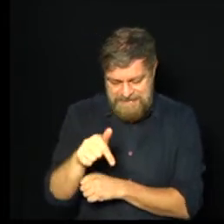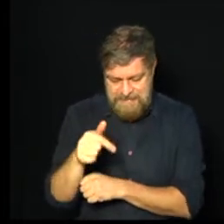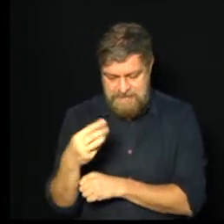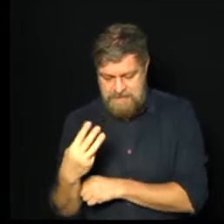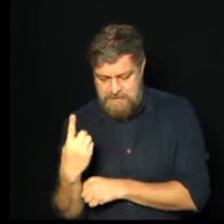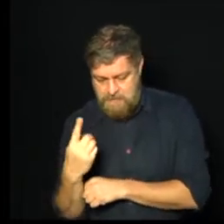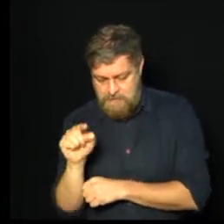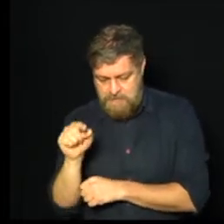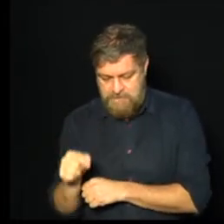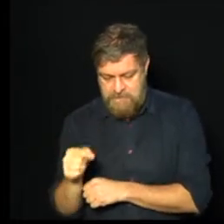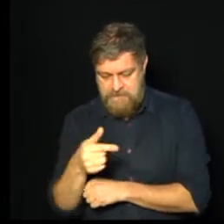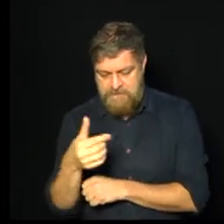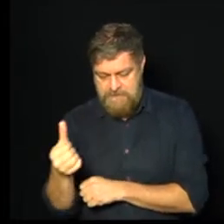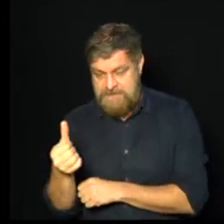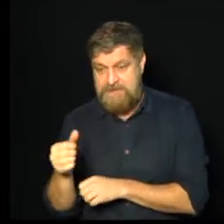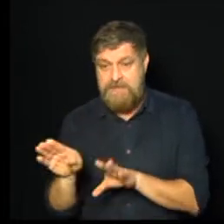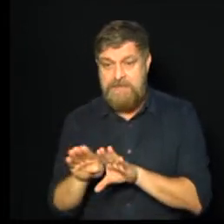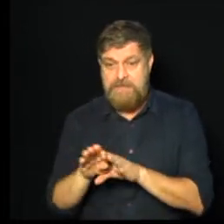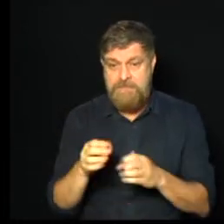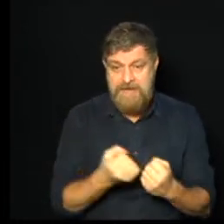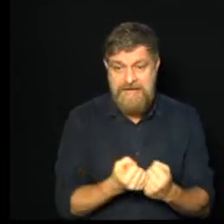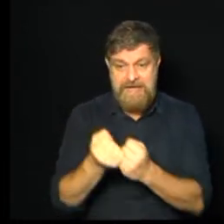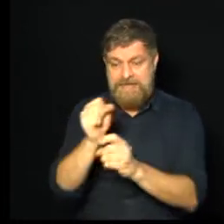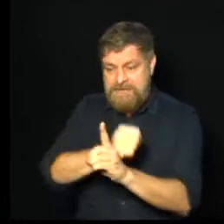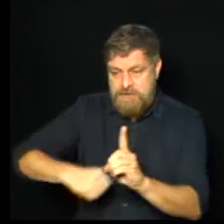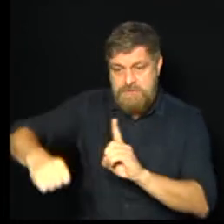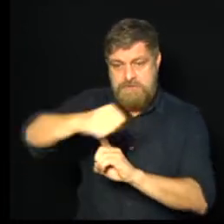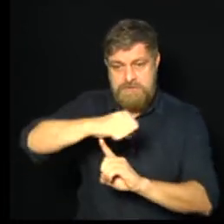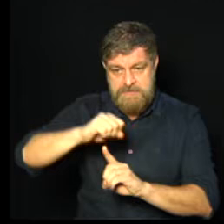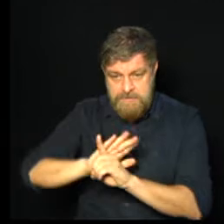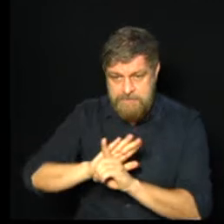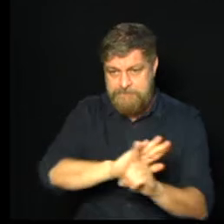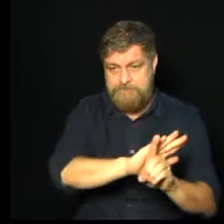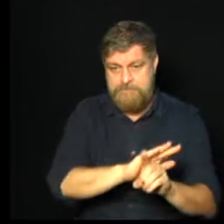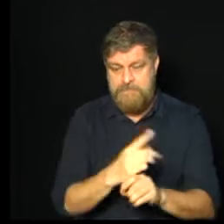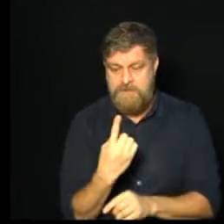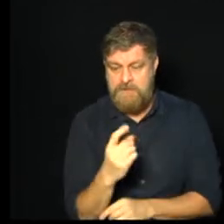4.420.731,26. E dos assistentes sociais estipulados,